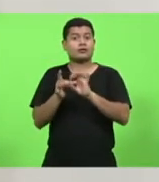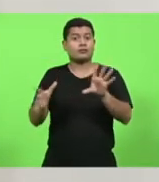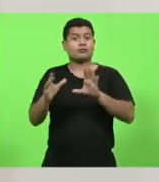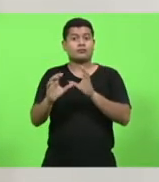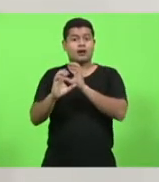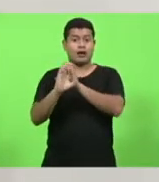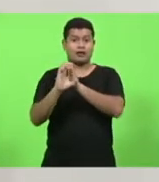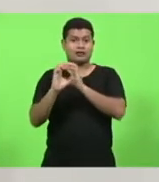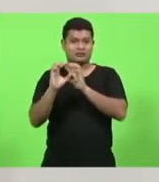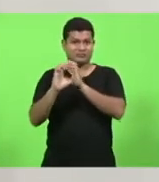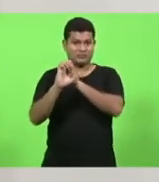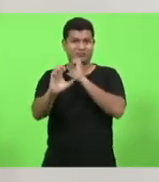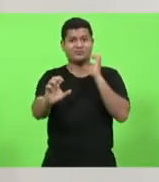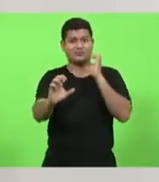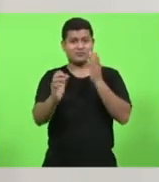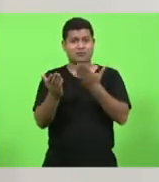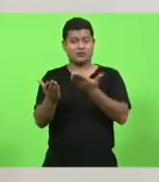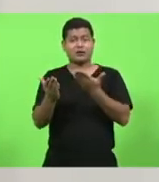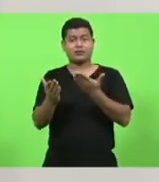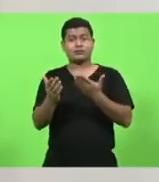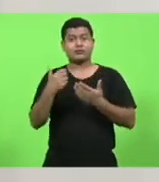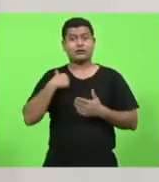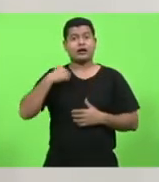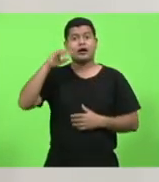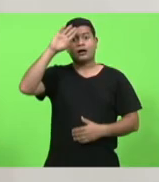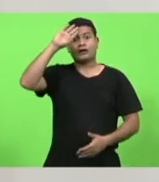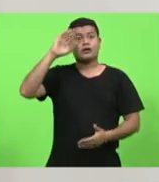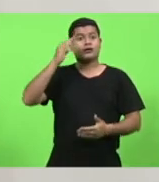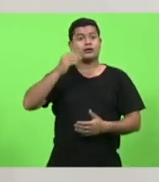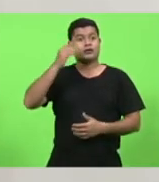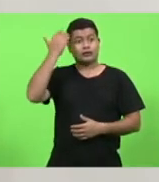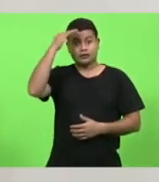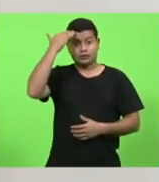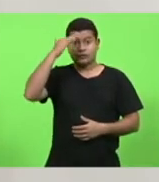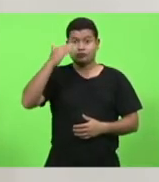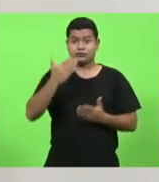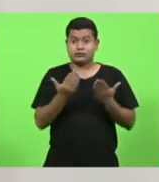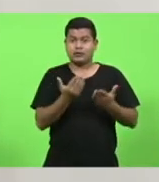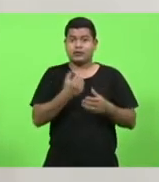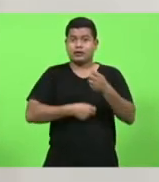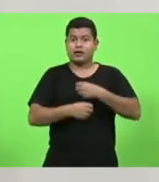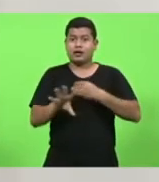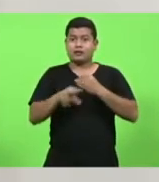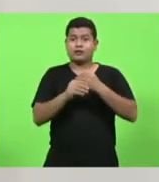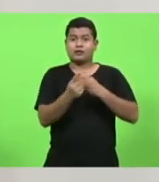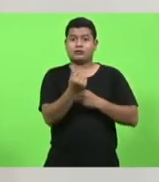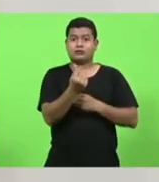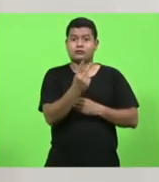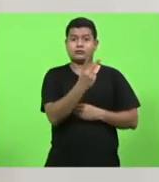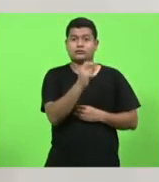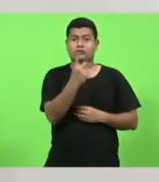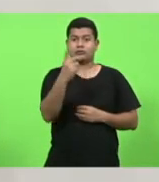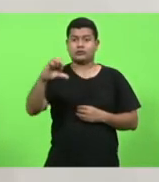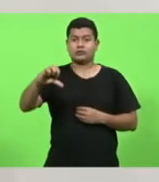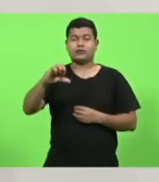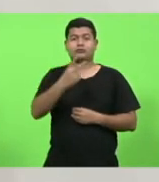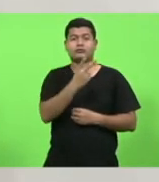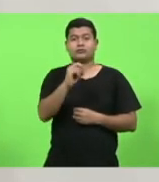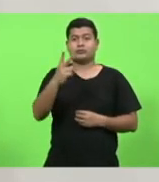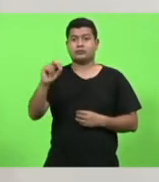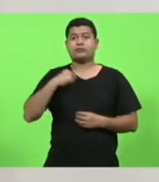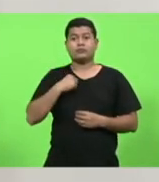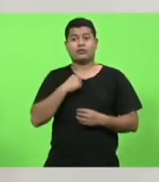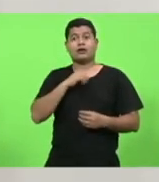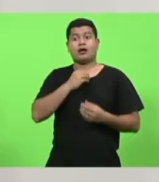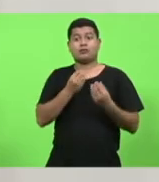Vocês acreditam que emenda de 2019 para 2020 para o Estado, que eu destinei para